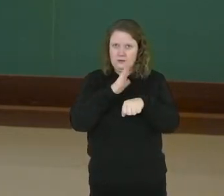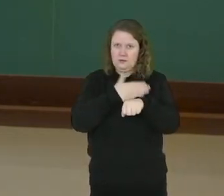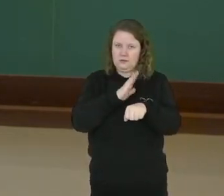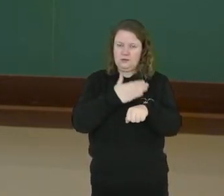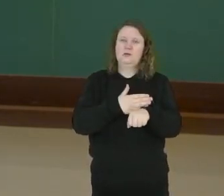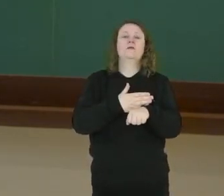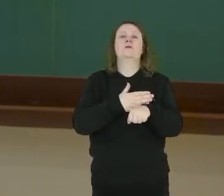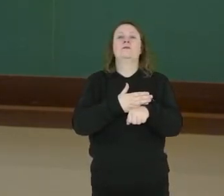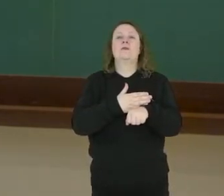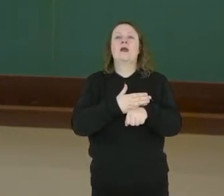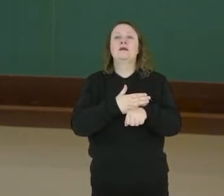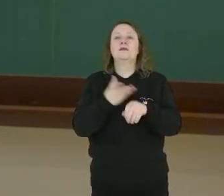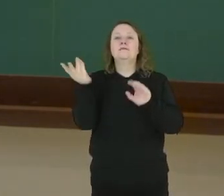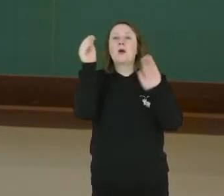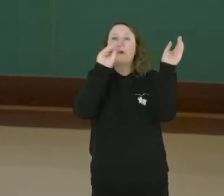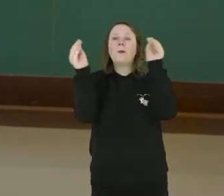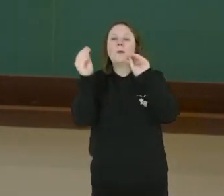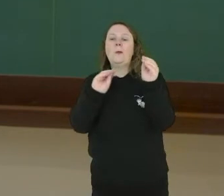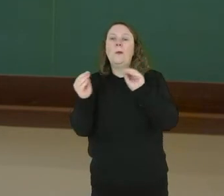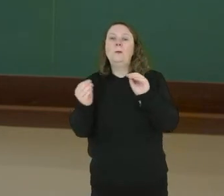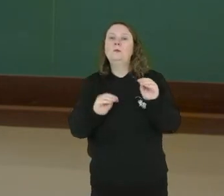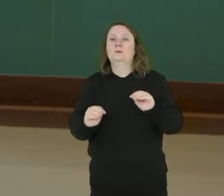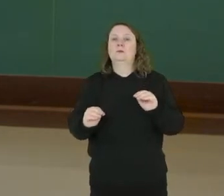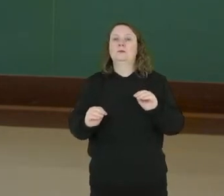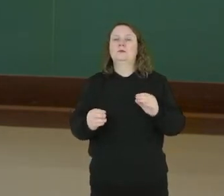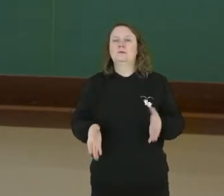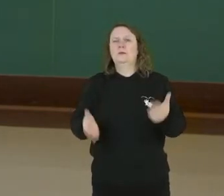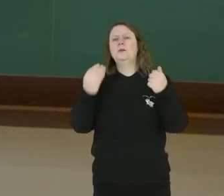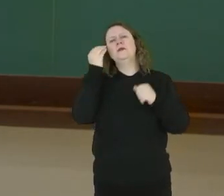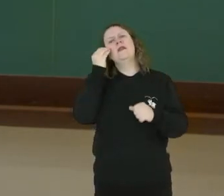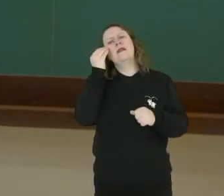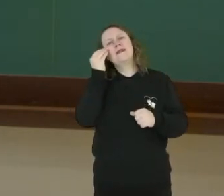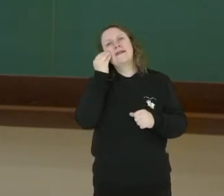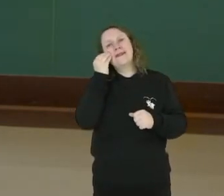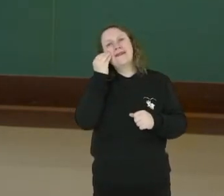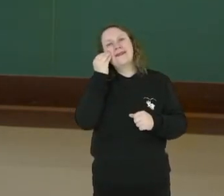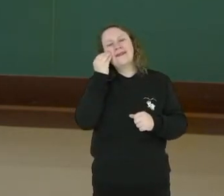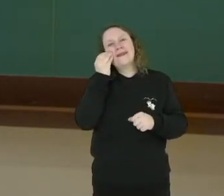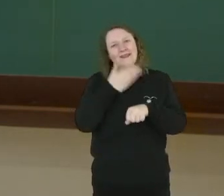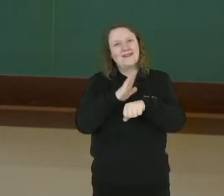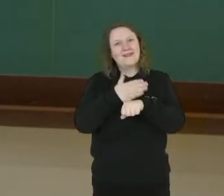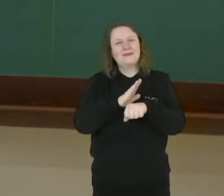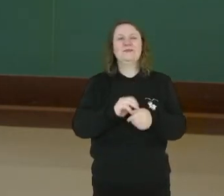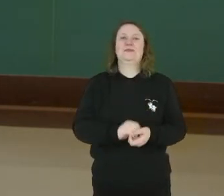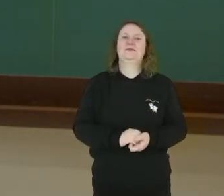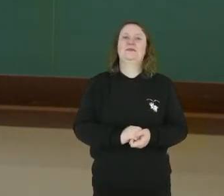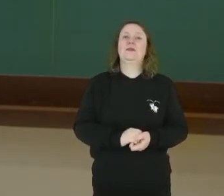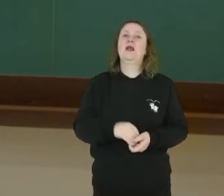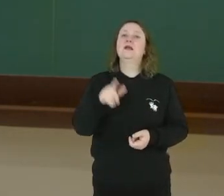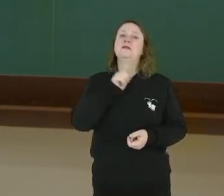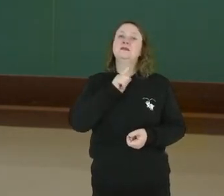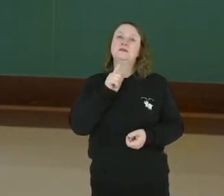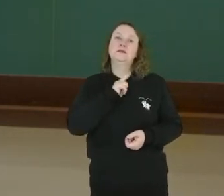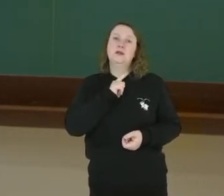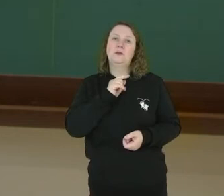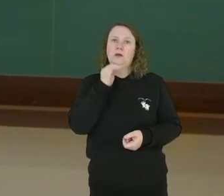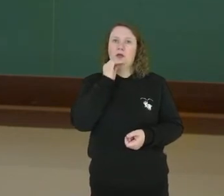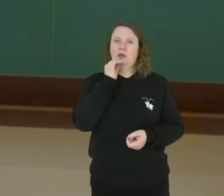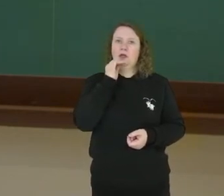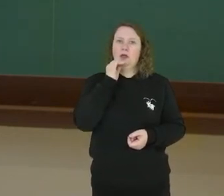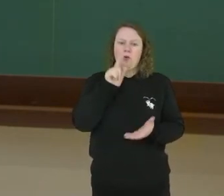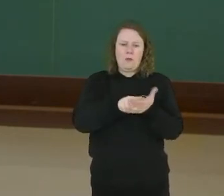construir, tente formar as figuras. Então, vamos tentar construir um Tangram. Você pega lá uma cartolina, se estiver